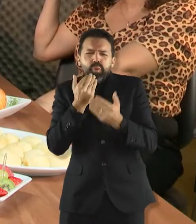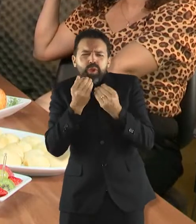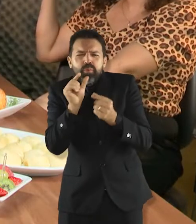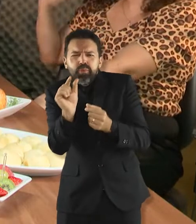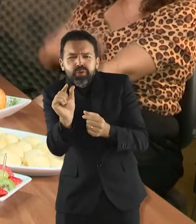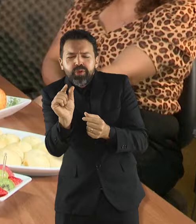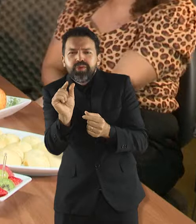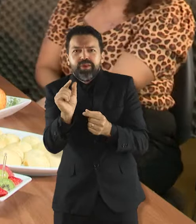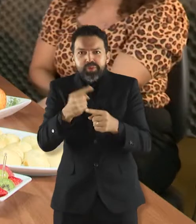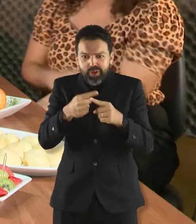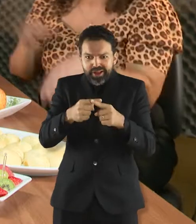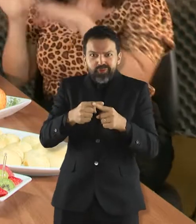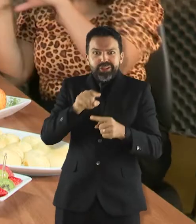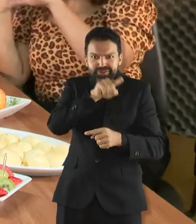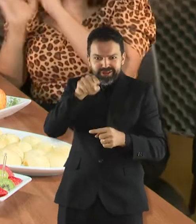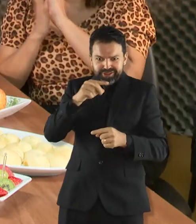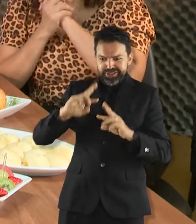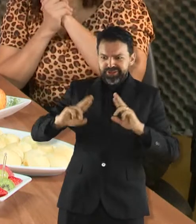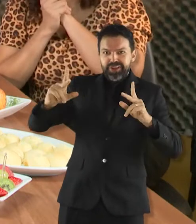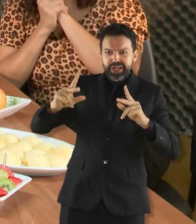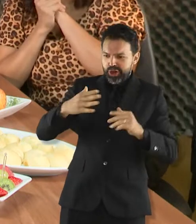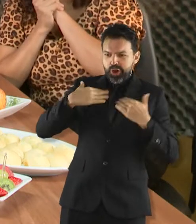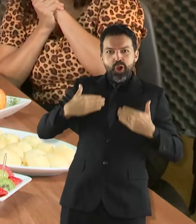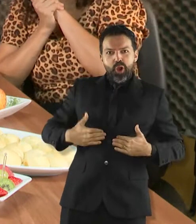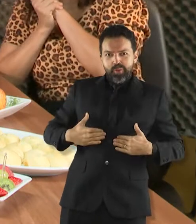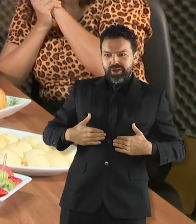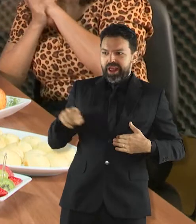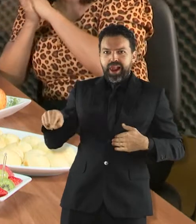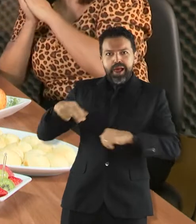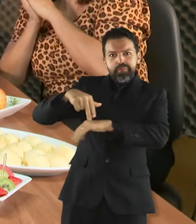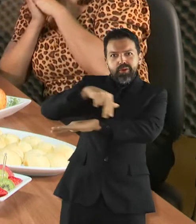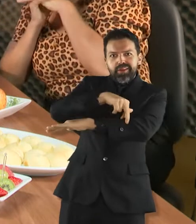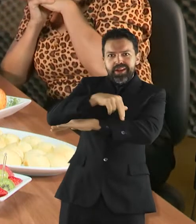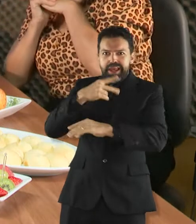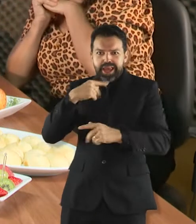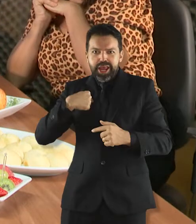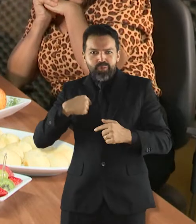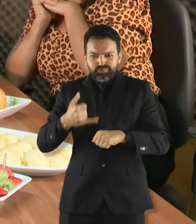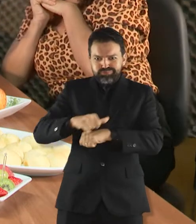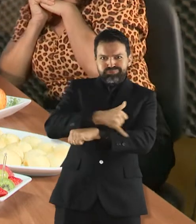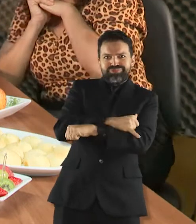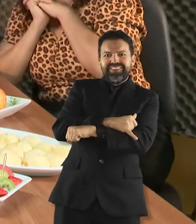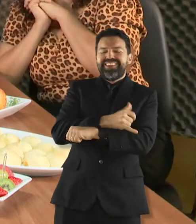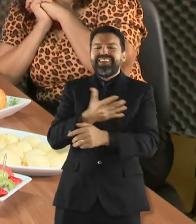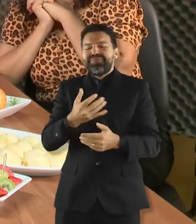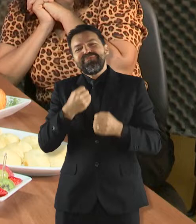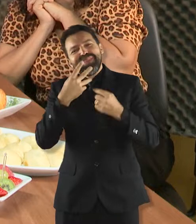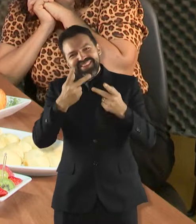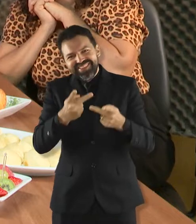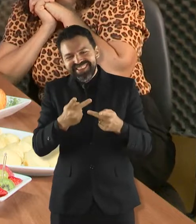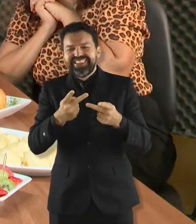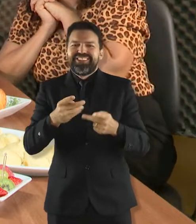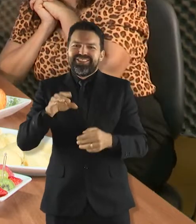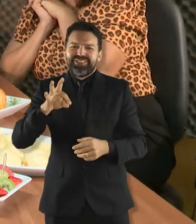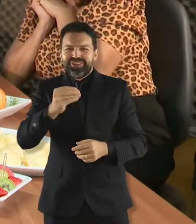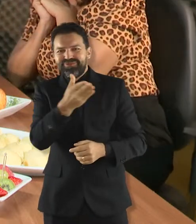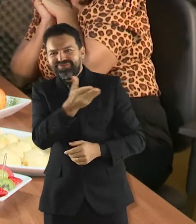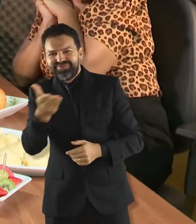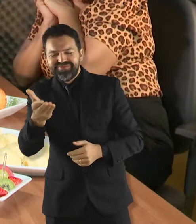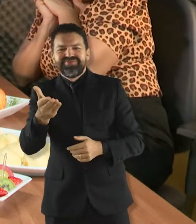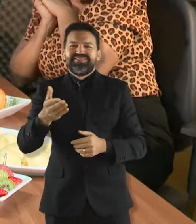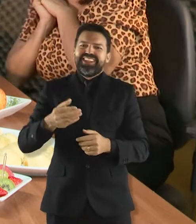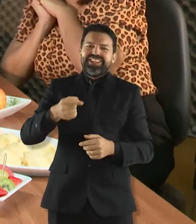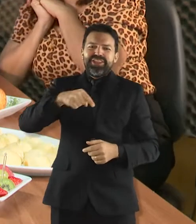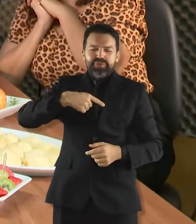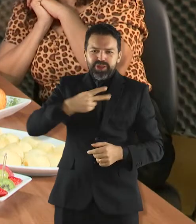ó. Pochetezinha aqui e ela corpinho de modelo. Sejam todos muito bem-vindos. Eu sou Suelen Oliveira e nós